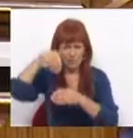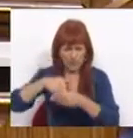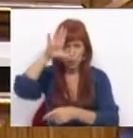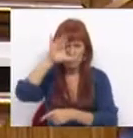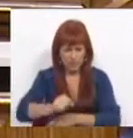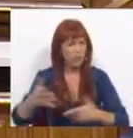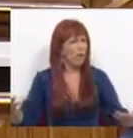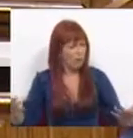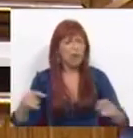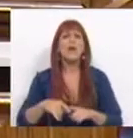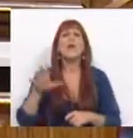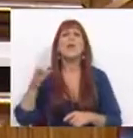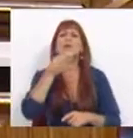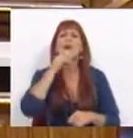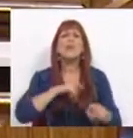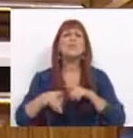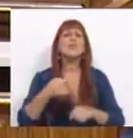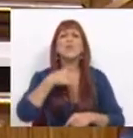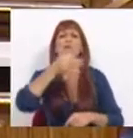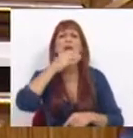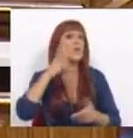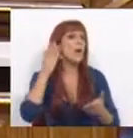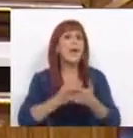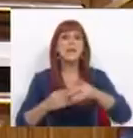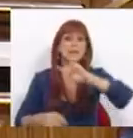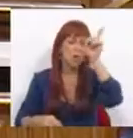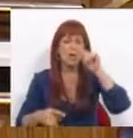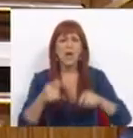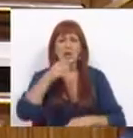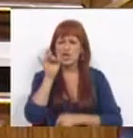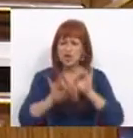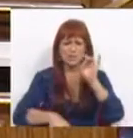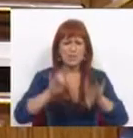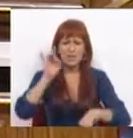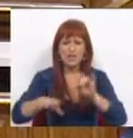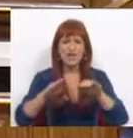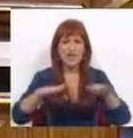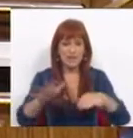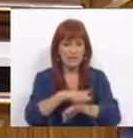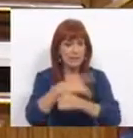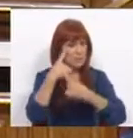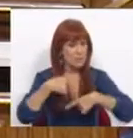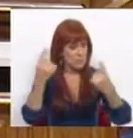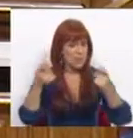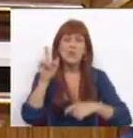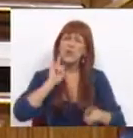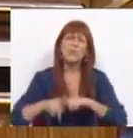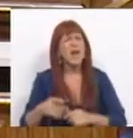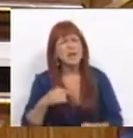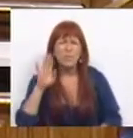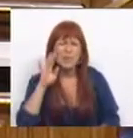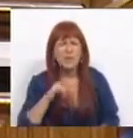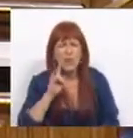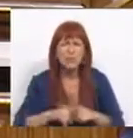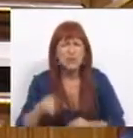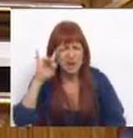parte? E quando falo de políticas, refiro-me não só aos despedimentos feitos ao nível da administração pública. Senhora Deputada, era só para saber se a